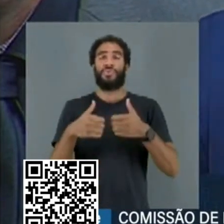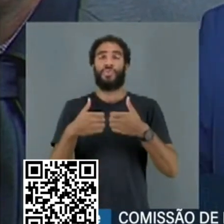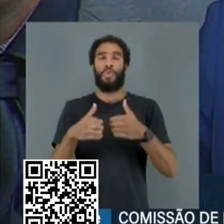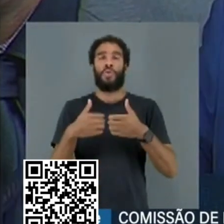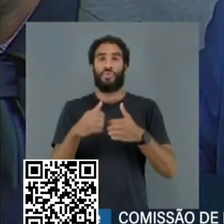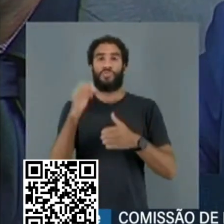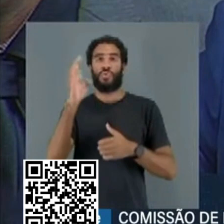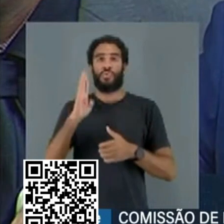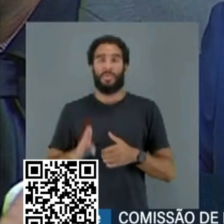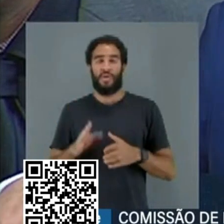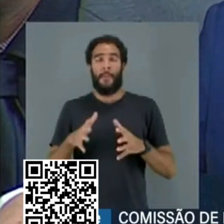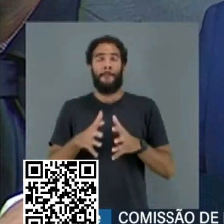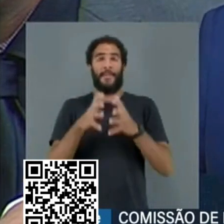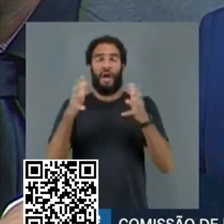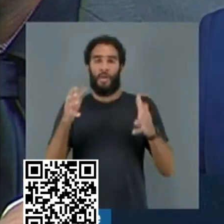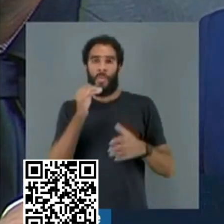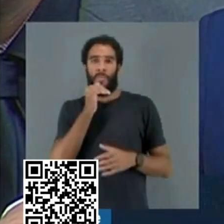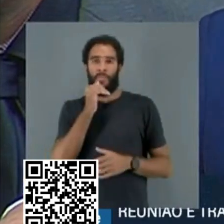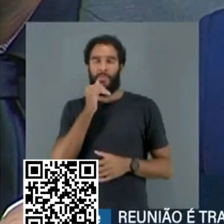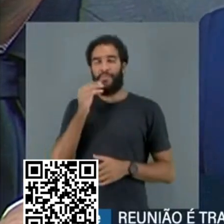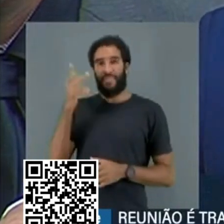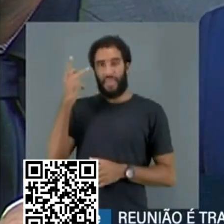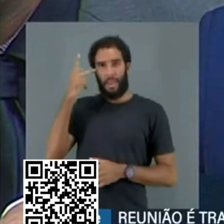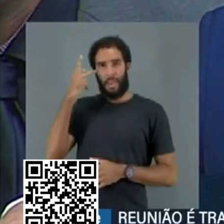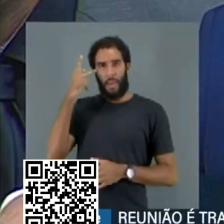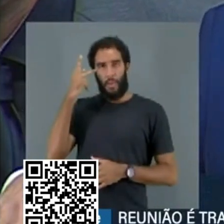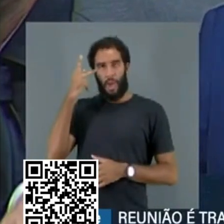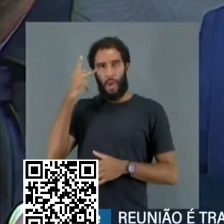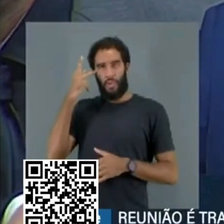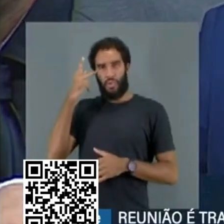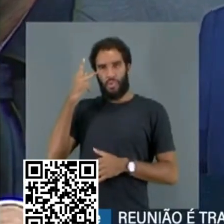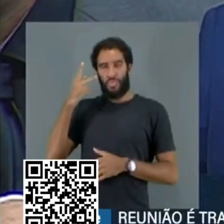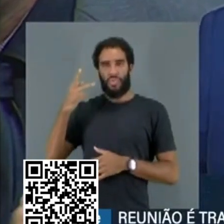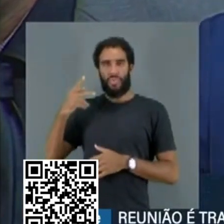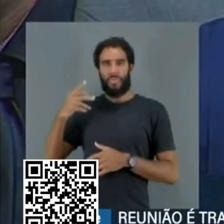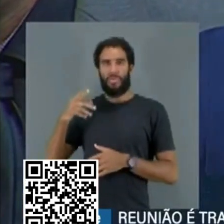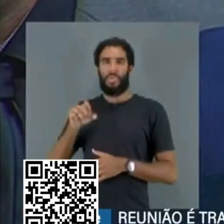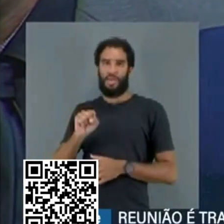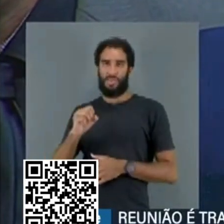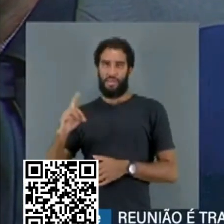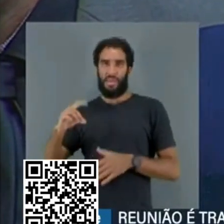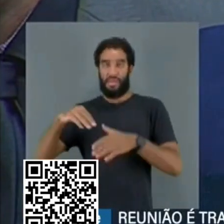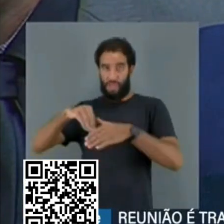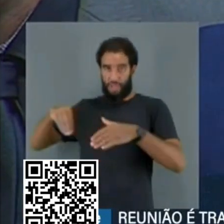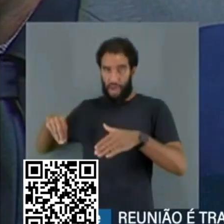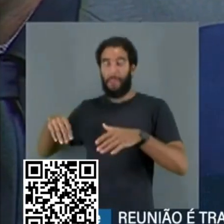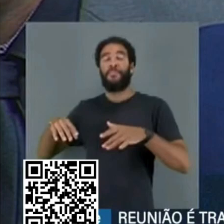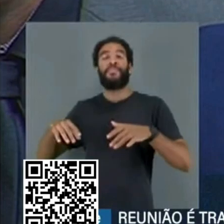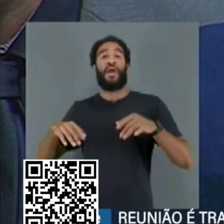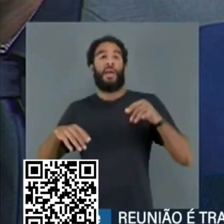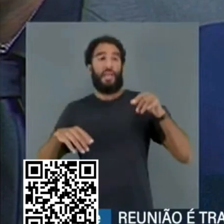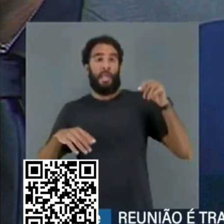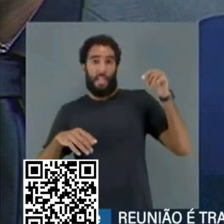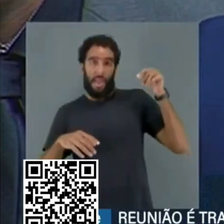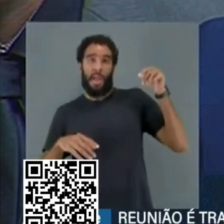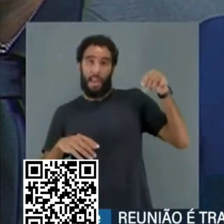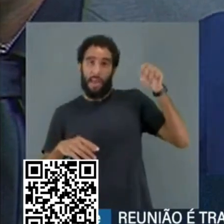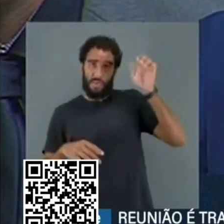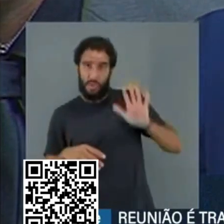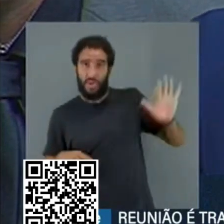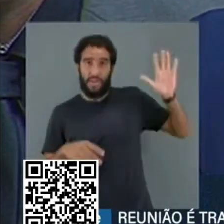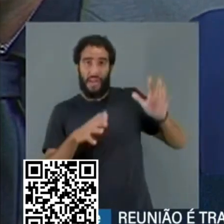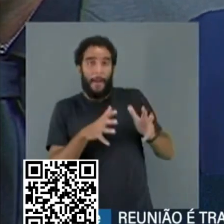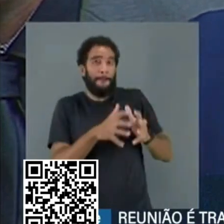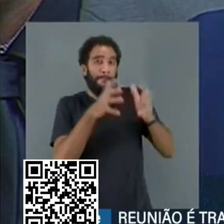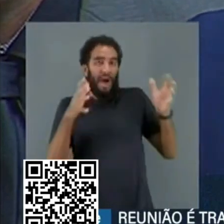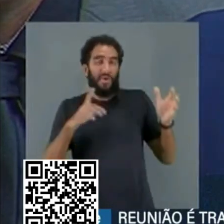Brasil. Se a gente retirar a cidade de São Paulo da região Sudeste, o Nordeste é a região que tem a maior frota de ônibus ou